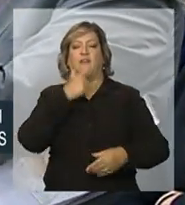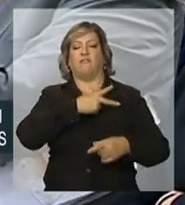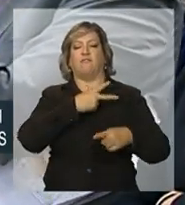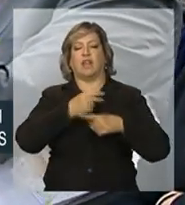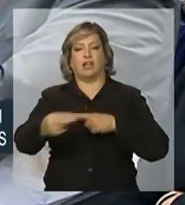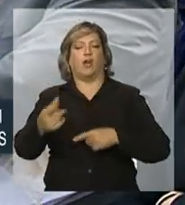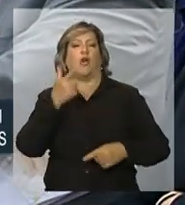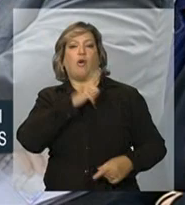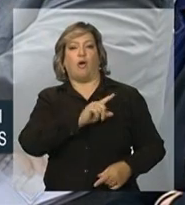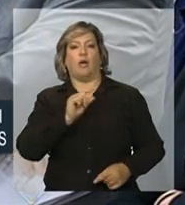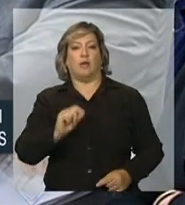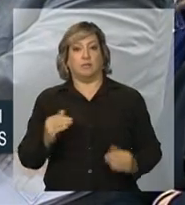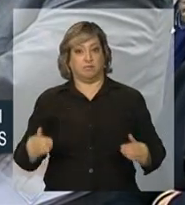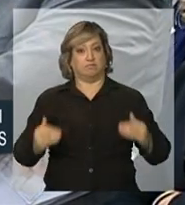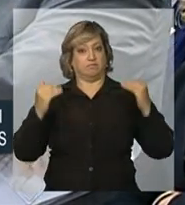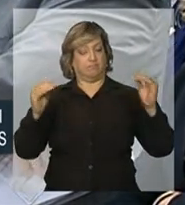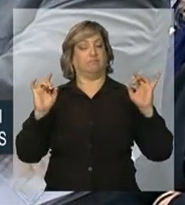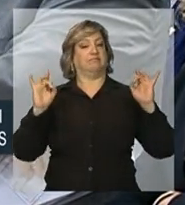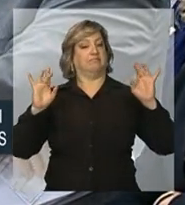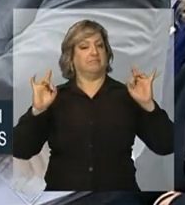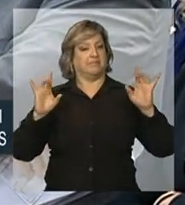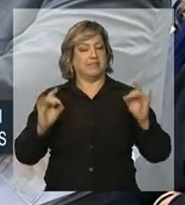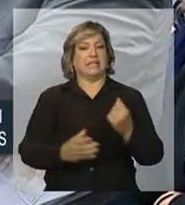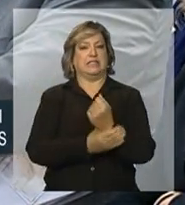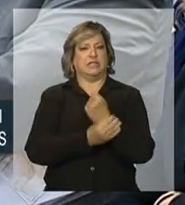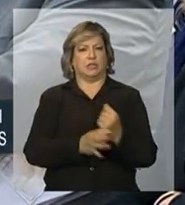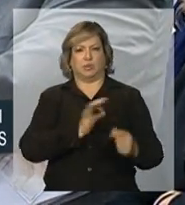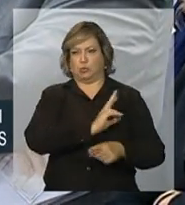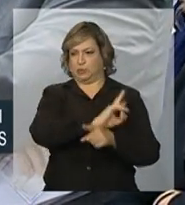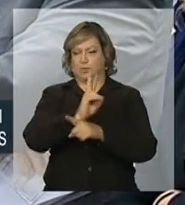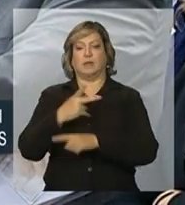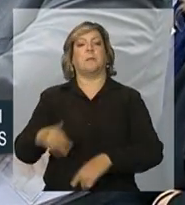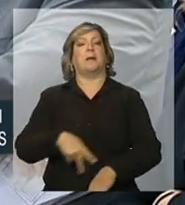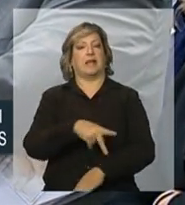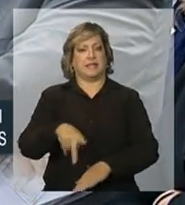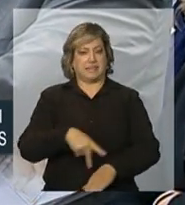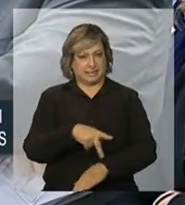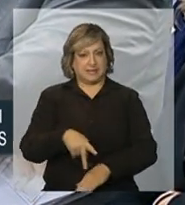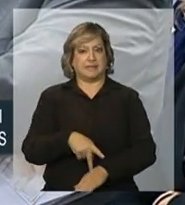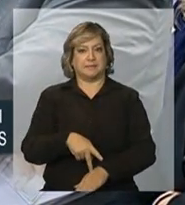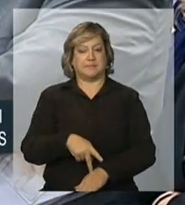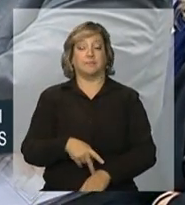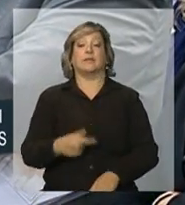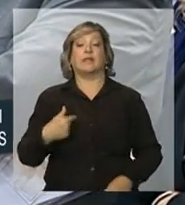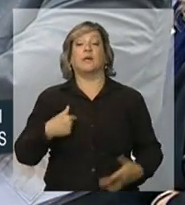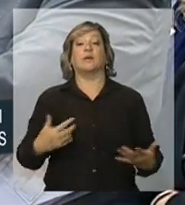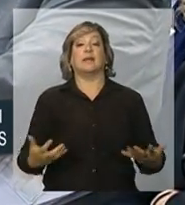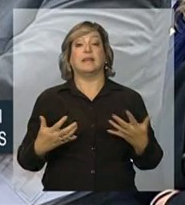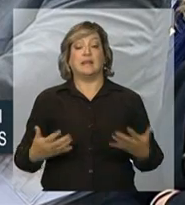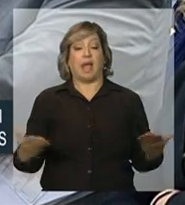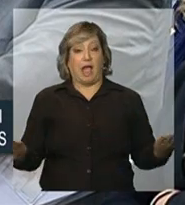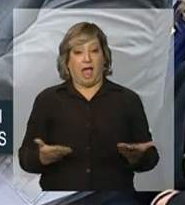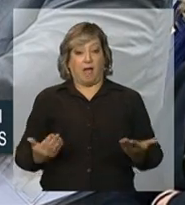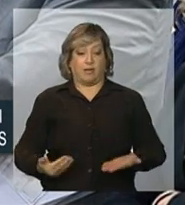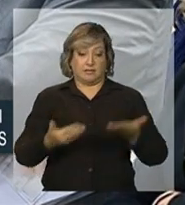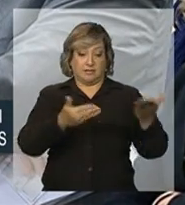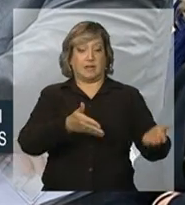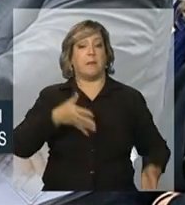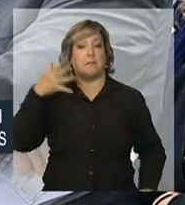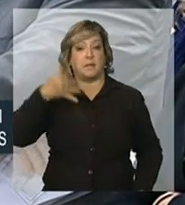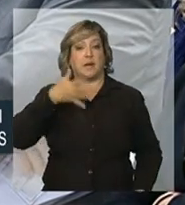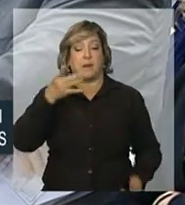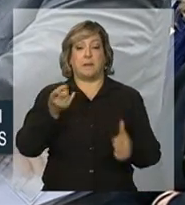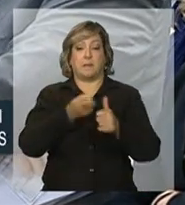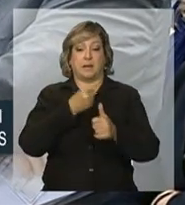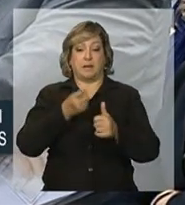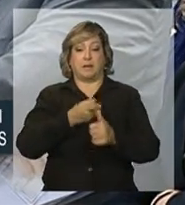vitória que eleva a qualidade da segurança pública do nosso país. Eu queria passar a palavra,